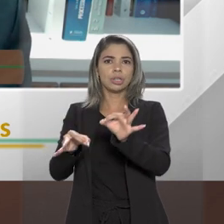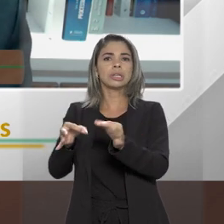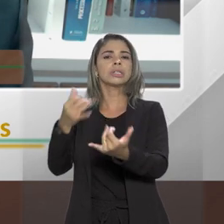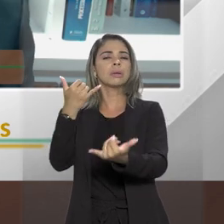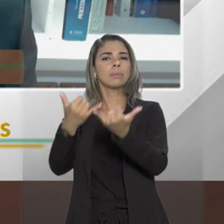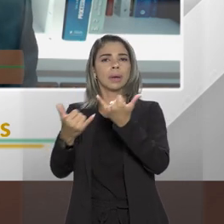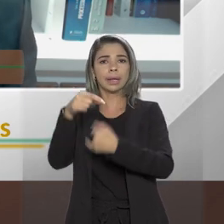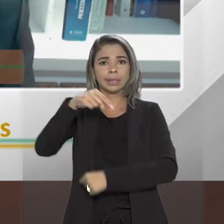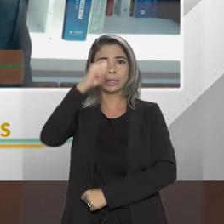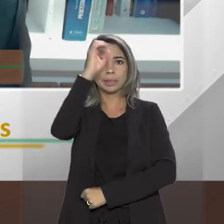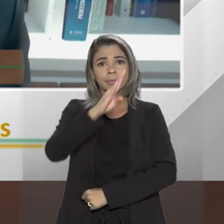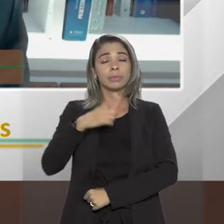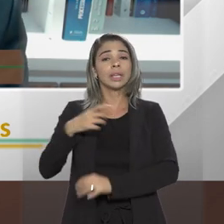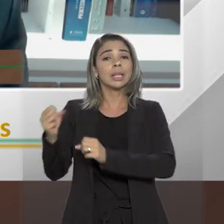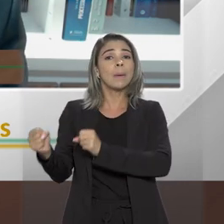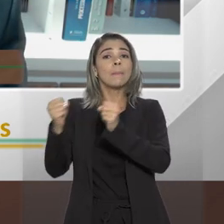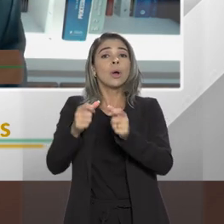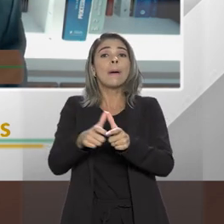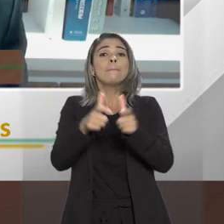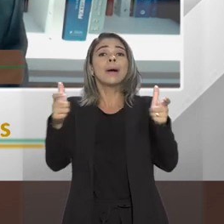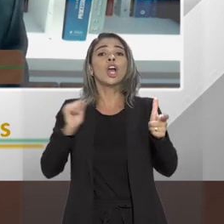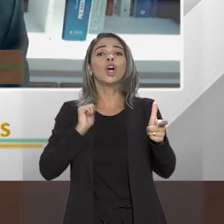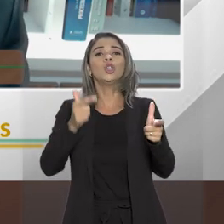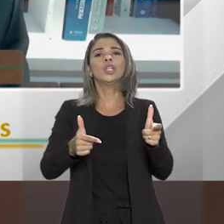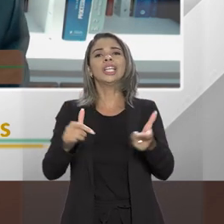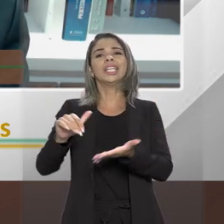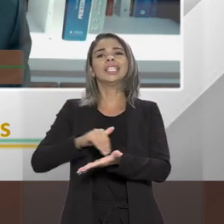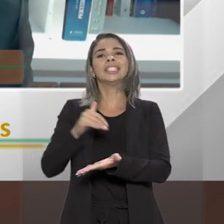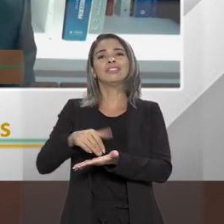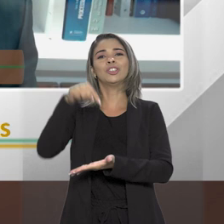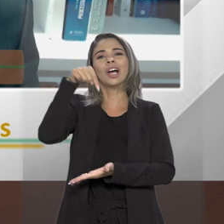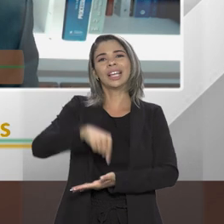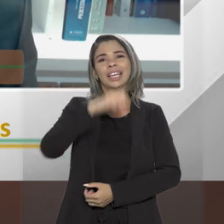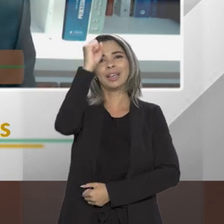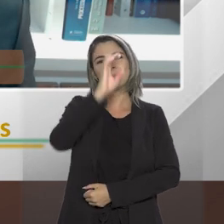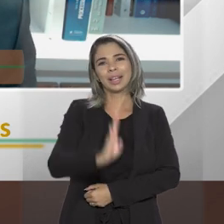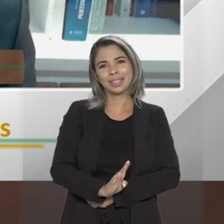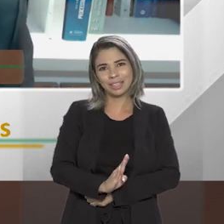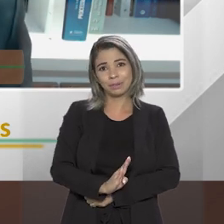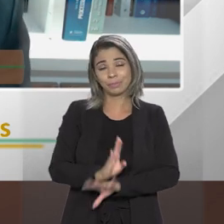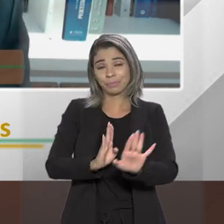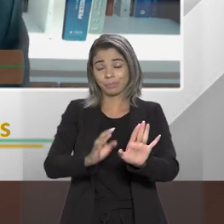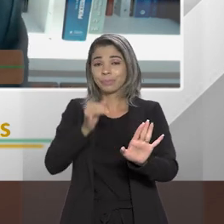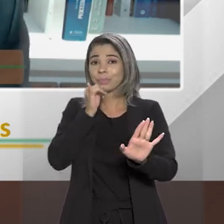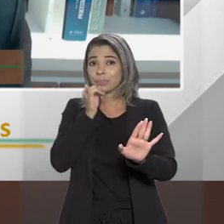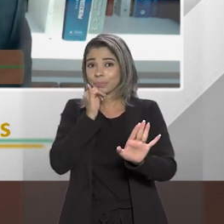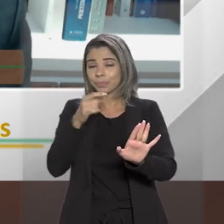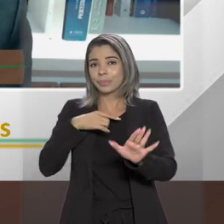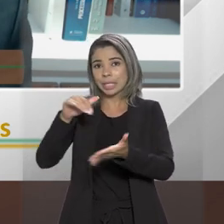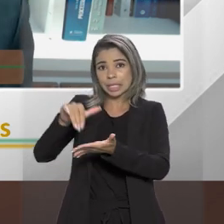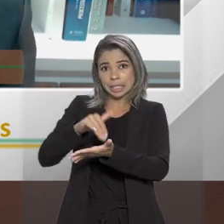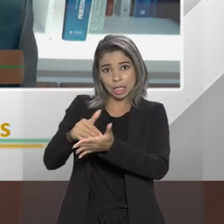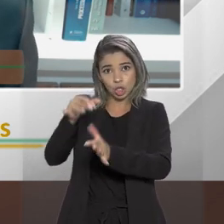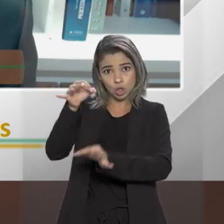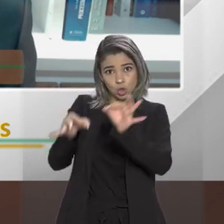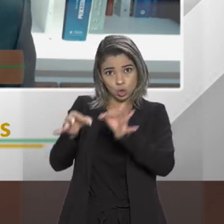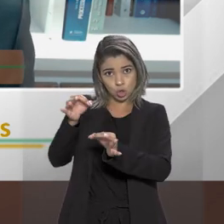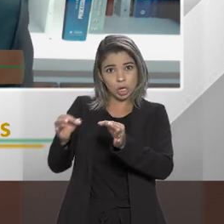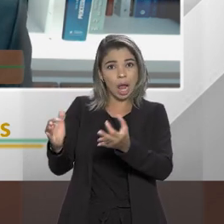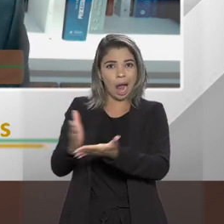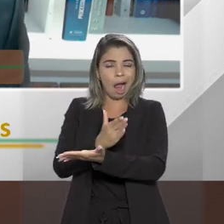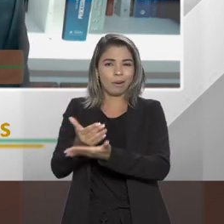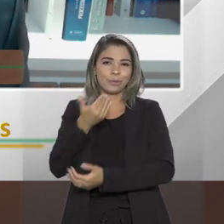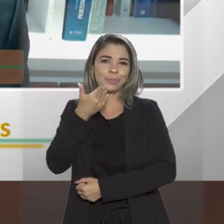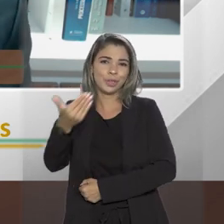mas com poderes muito mais amplos que os nossos servidores aqui. Para vocês terem uma ideia, o secretário judicial, em alguns tipos de demandas